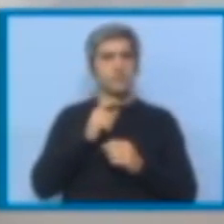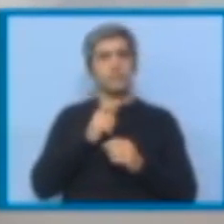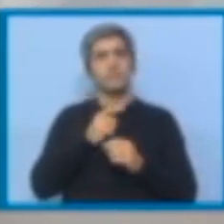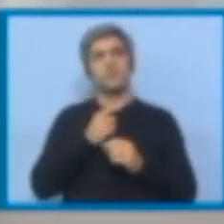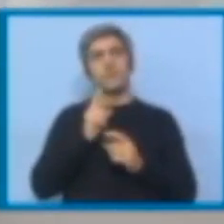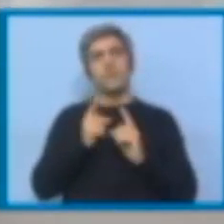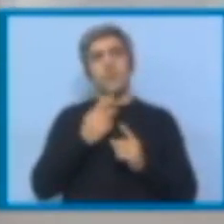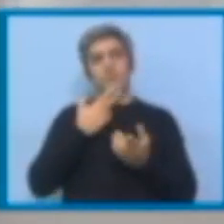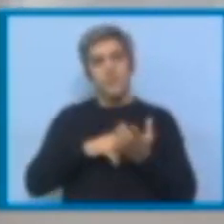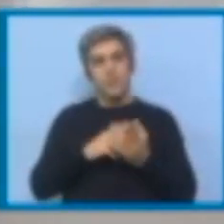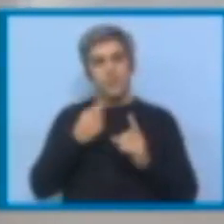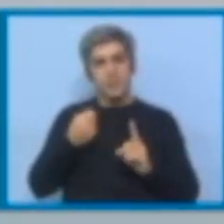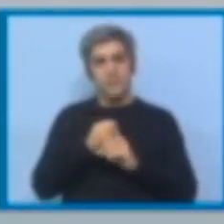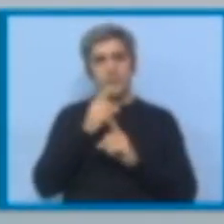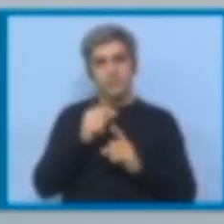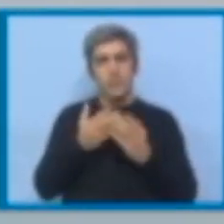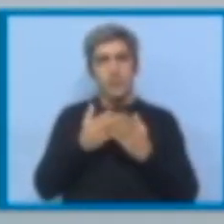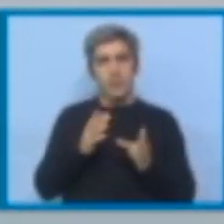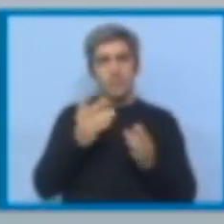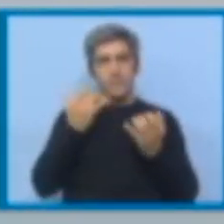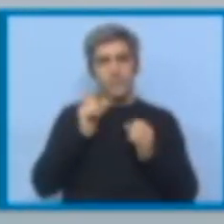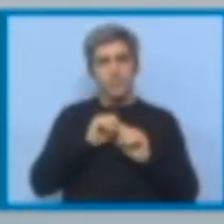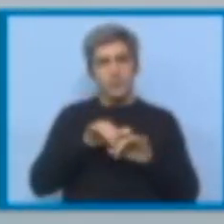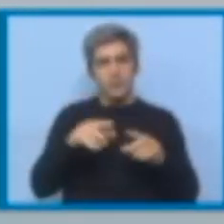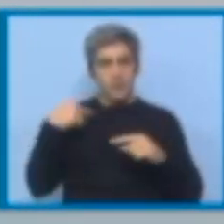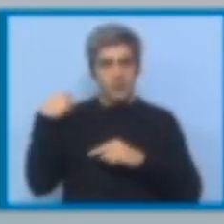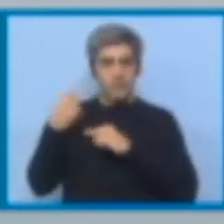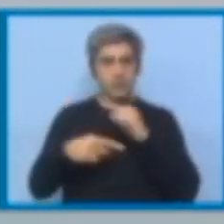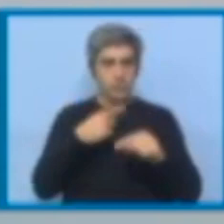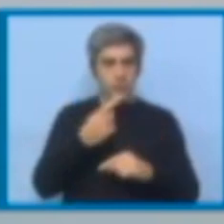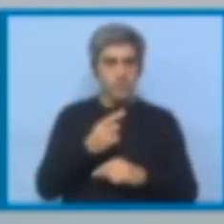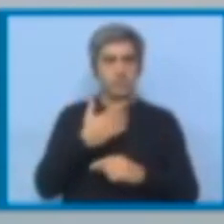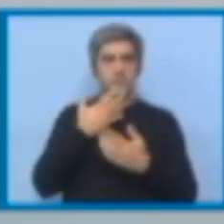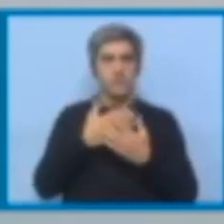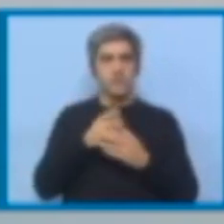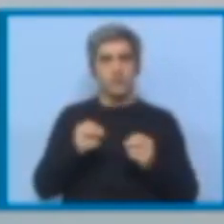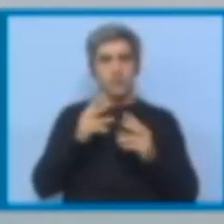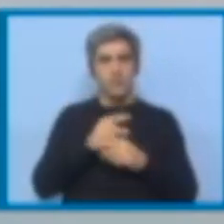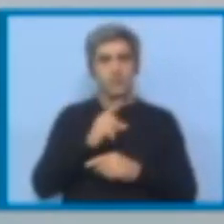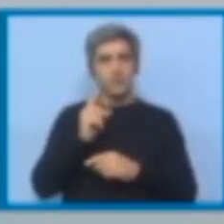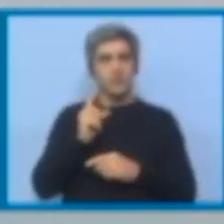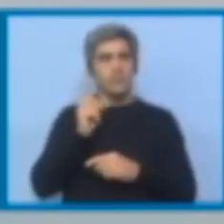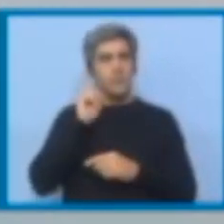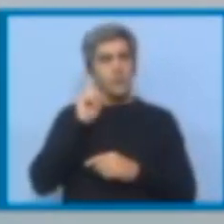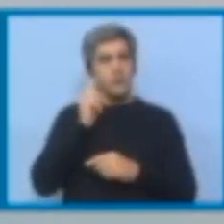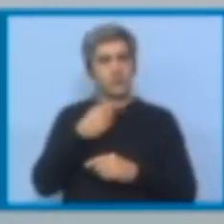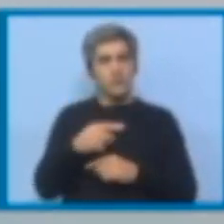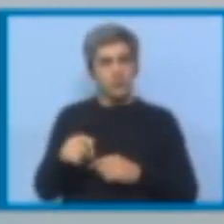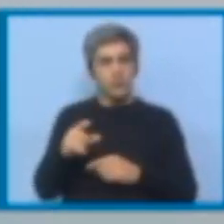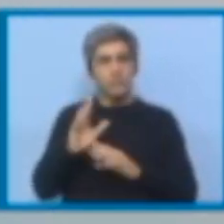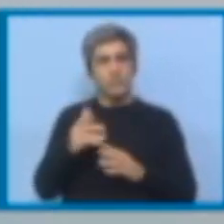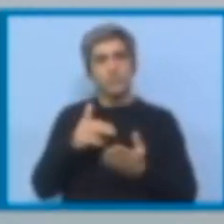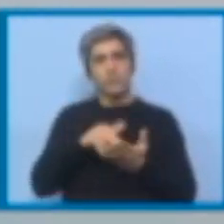emissores daquilo que é a verdade. É um desafio também que se abre aos órgãos de informação tradicionais, digamos assim, perante estas novas potencialidades. Também eles